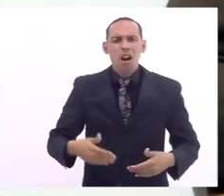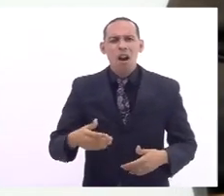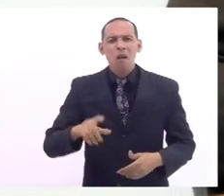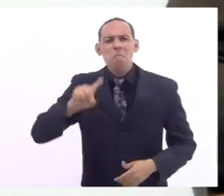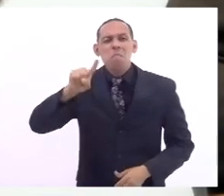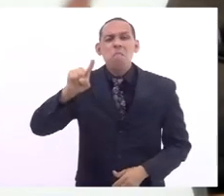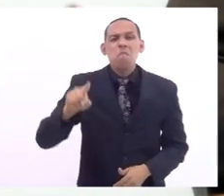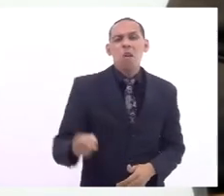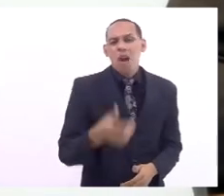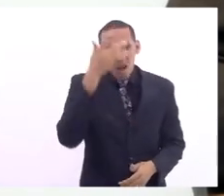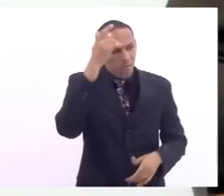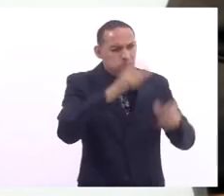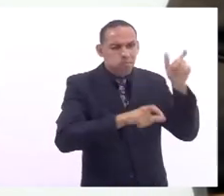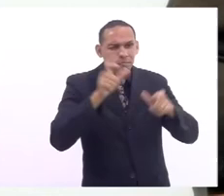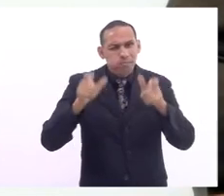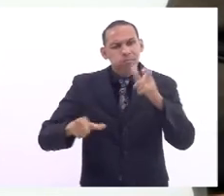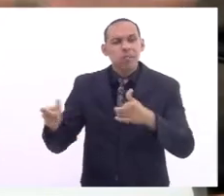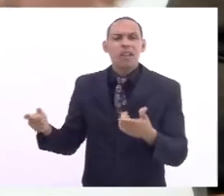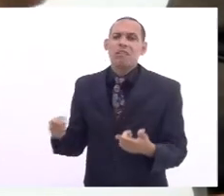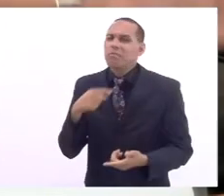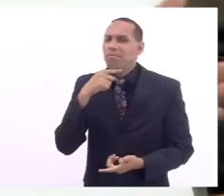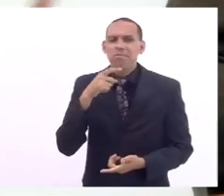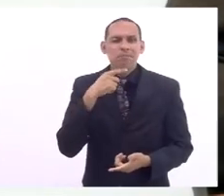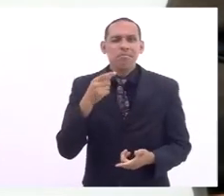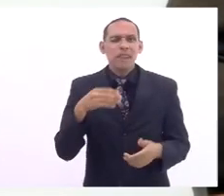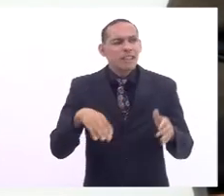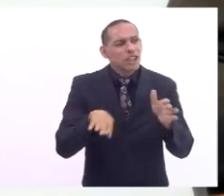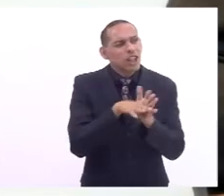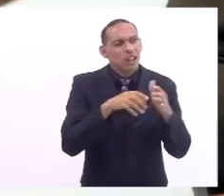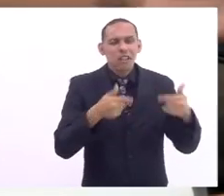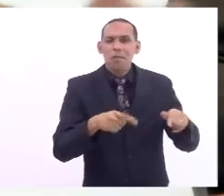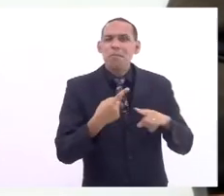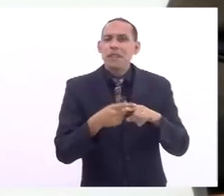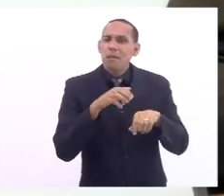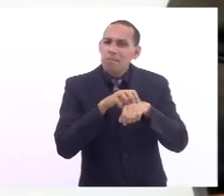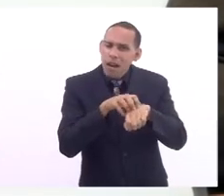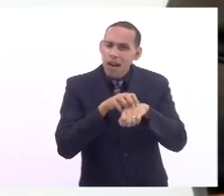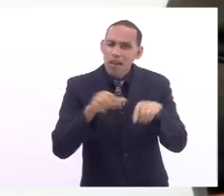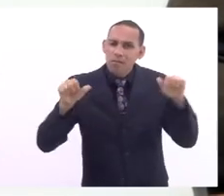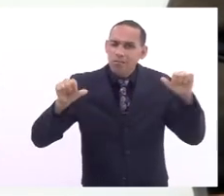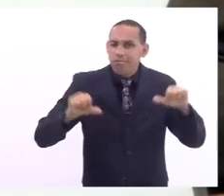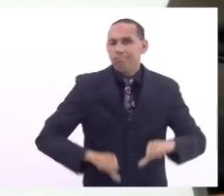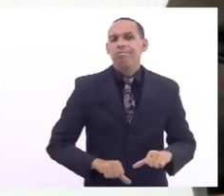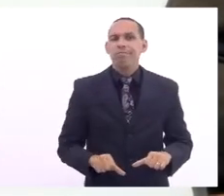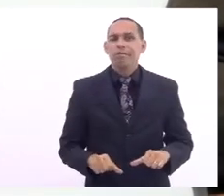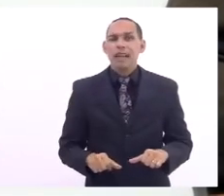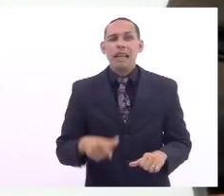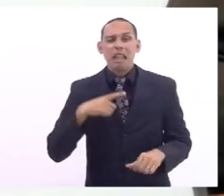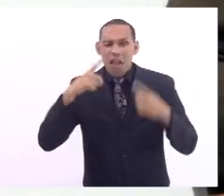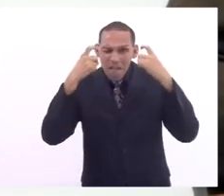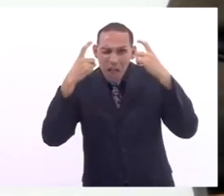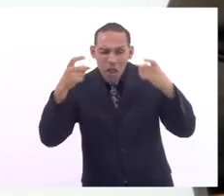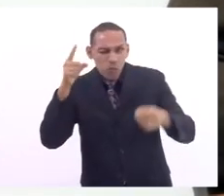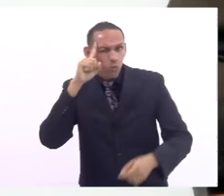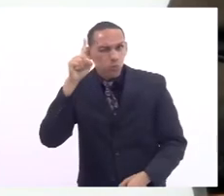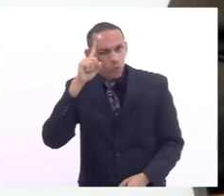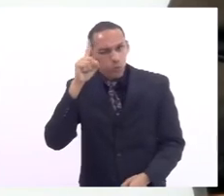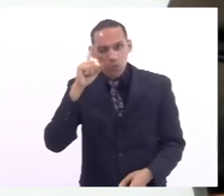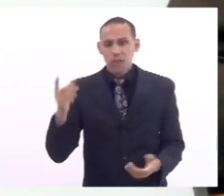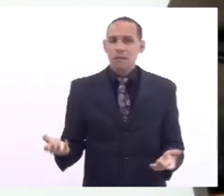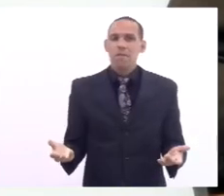que passam fome que não estão conseguindo chegar no trabalho por conta do transporte que vivem a violência cotidiana